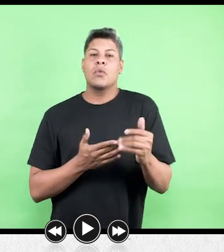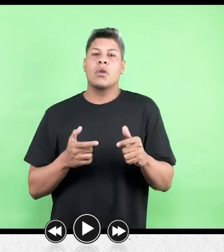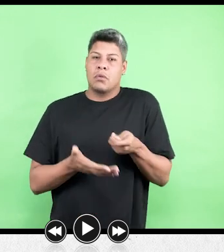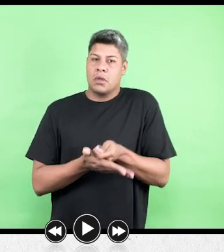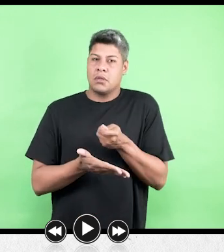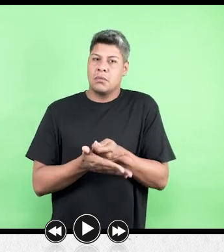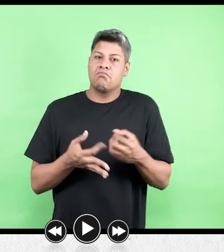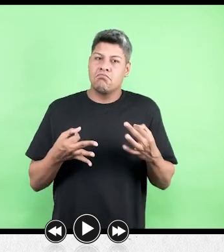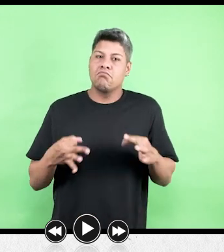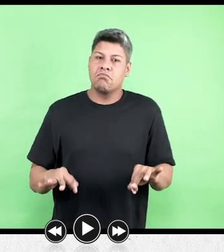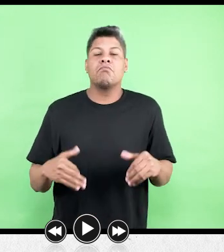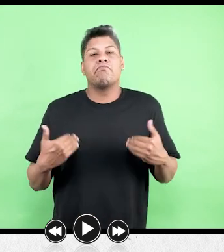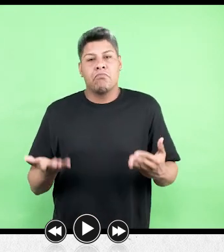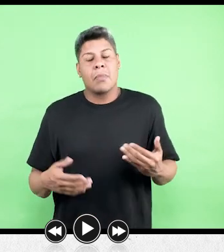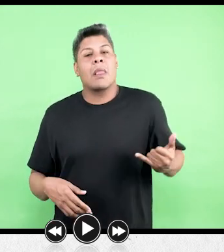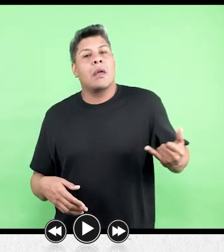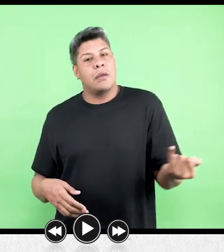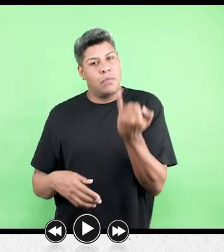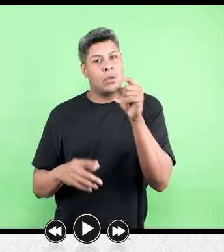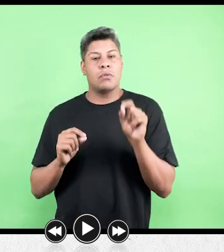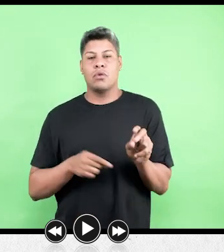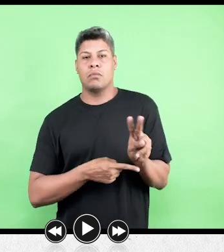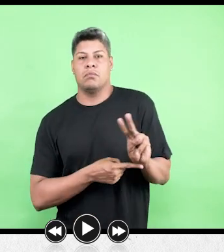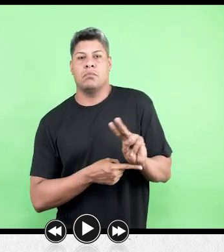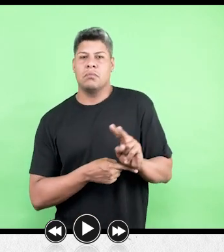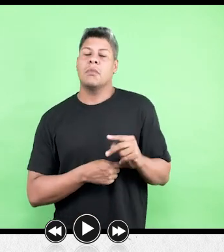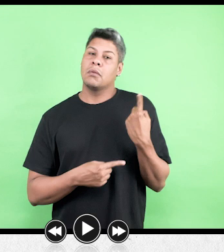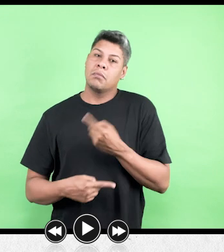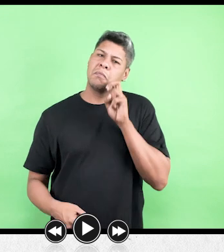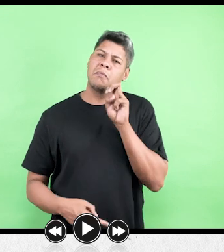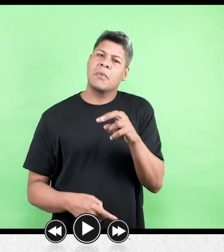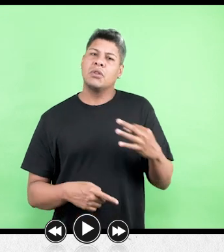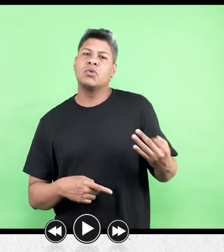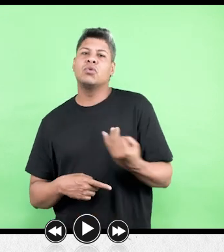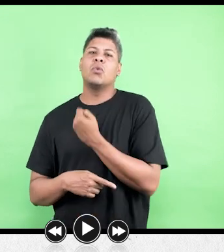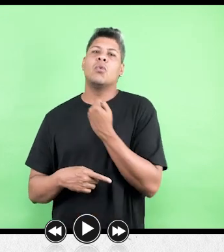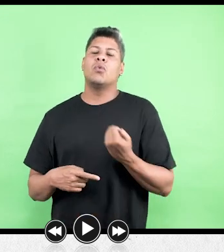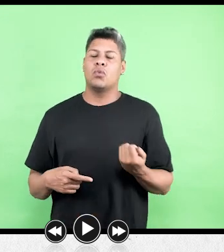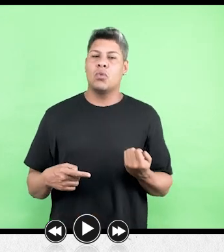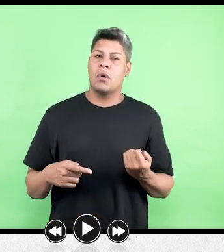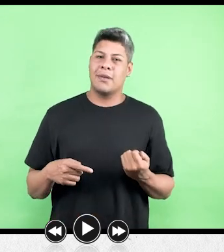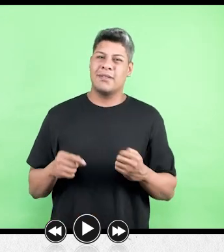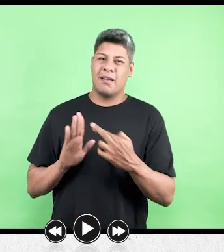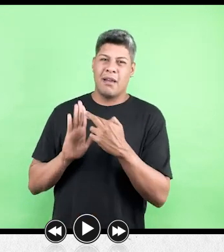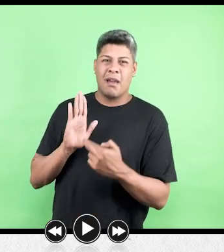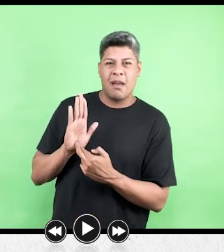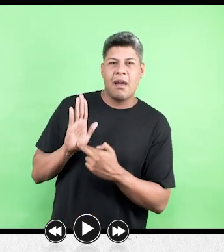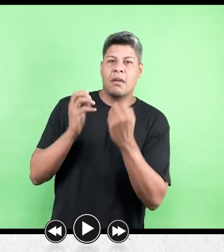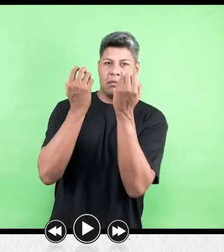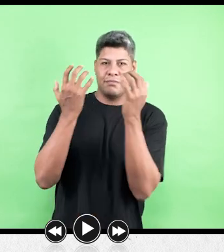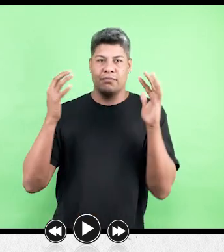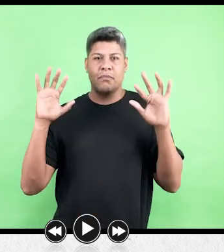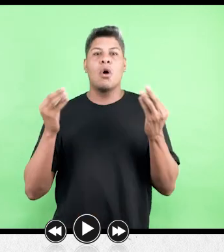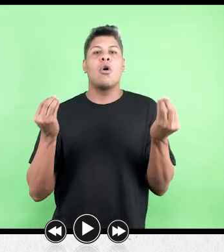exigências legais. Então, é importante, na fiscalização, verificar toda a parte de licenciamento ambiental, outorga de uso